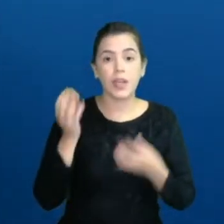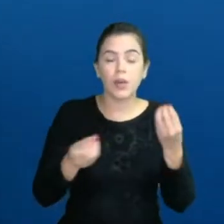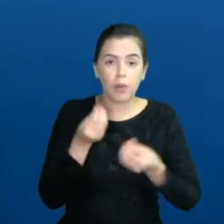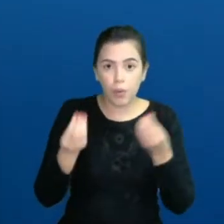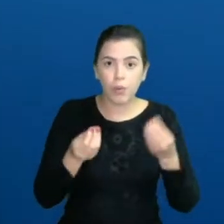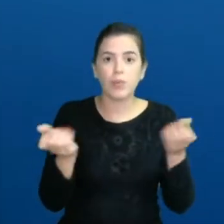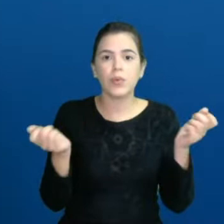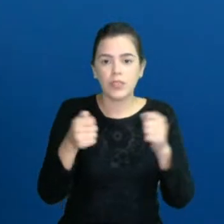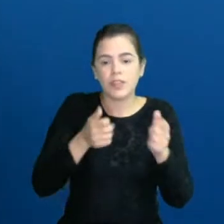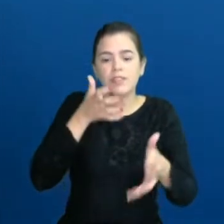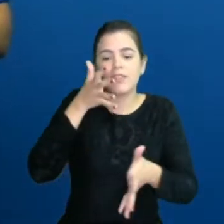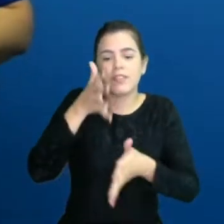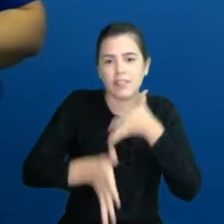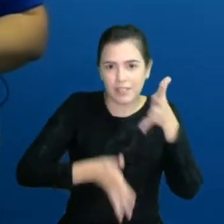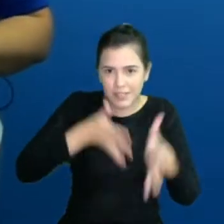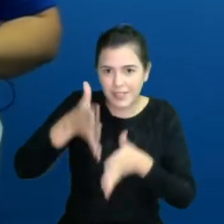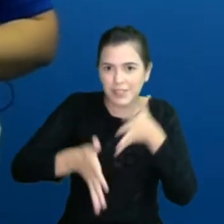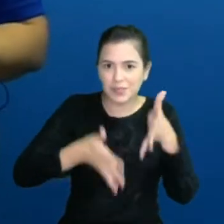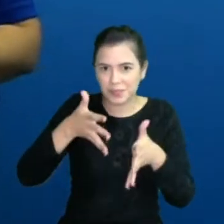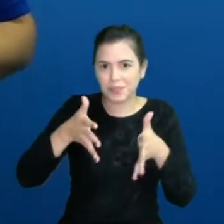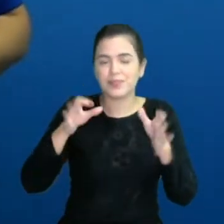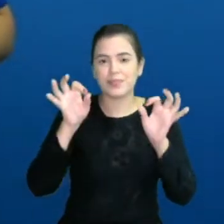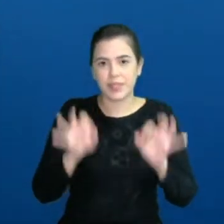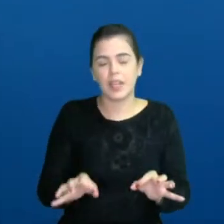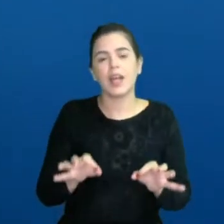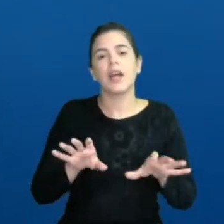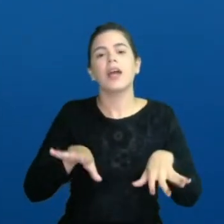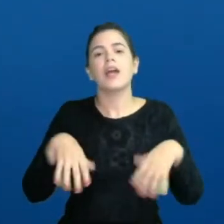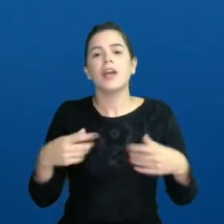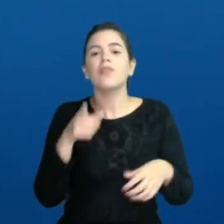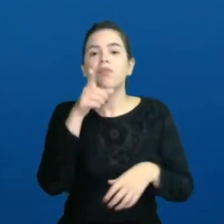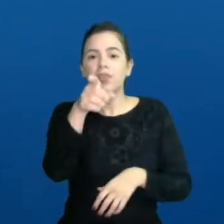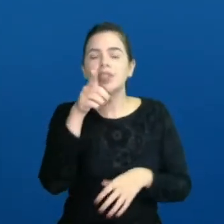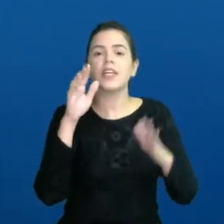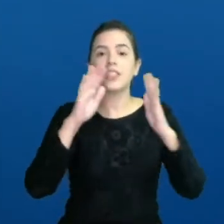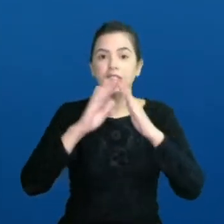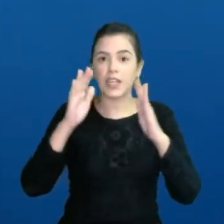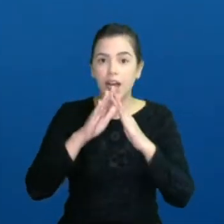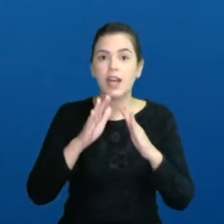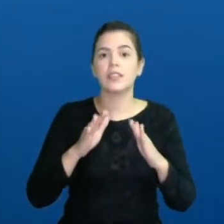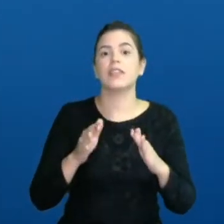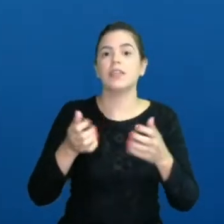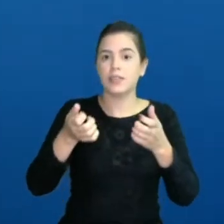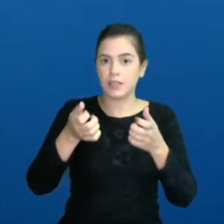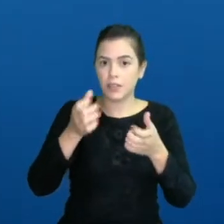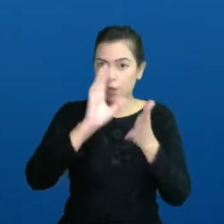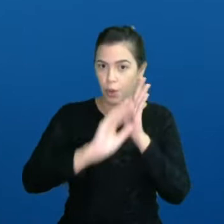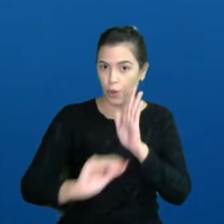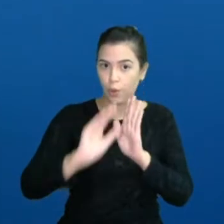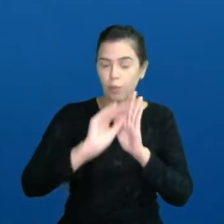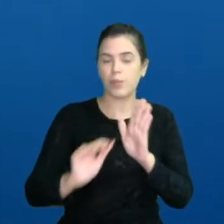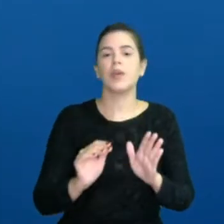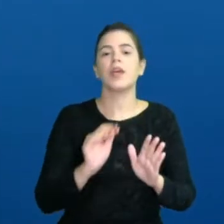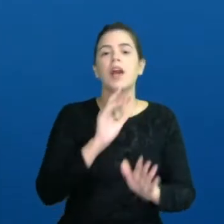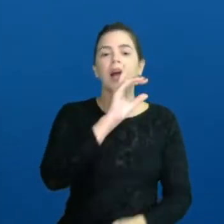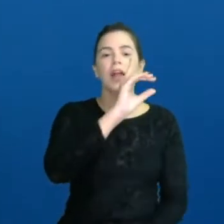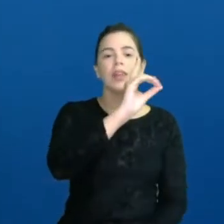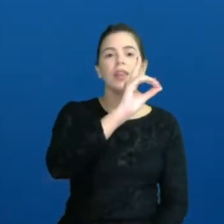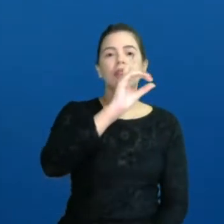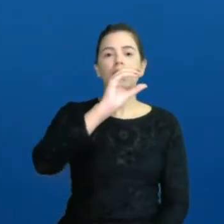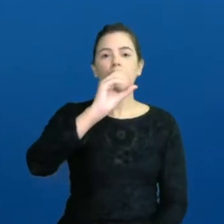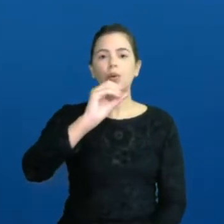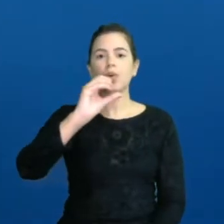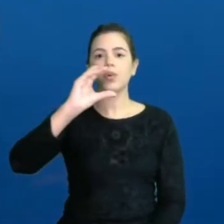boquinha. Então, eu tenho aqui. Quais são as sílabas da palavra doce? Fala comigo aí de casa. Do,